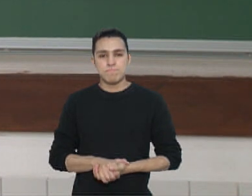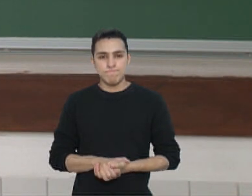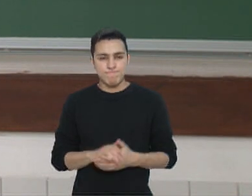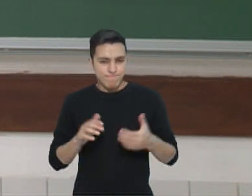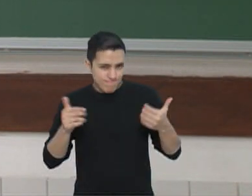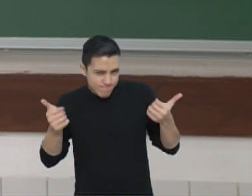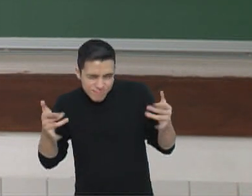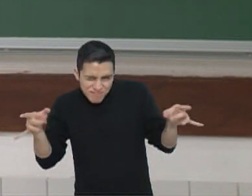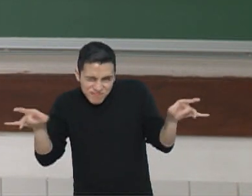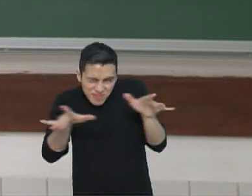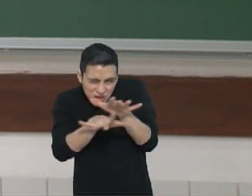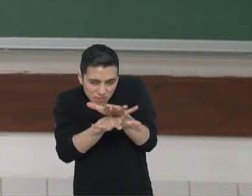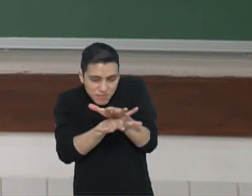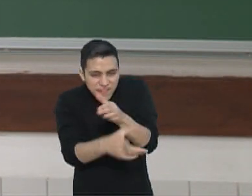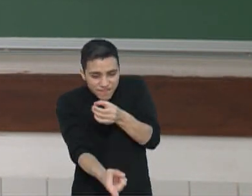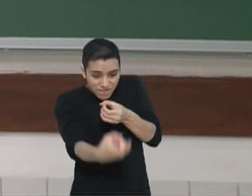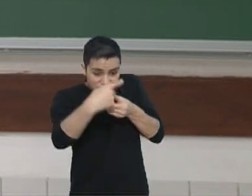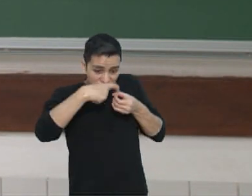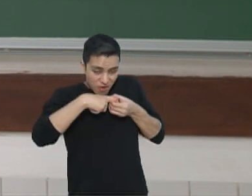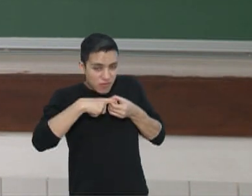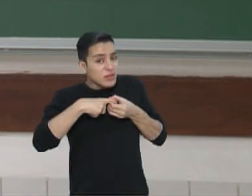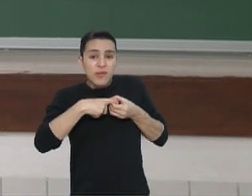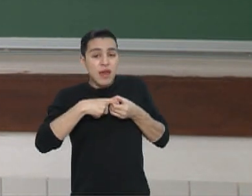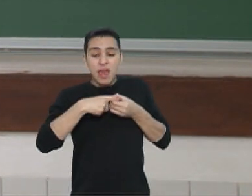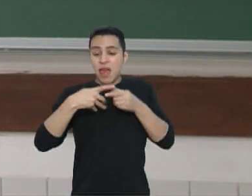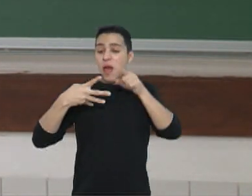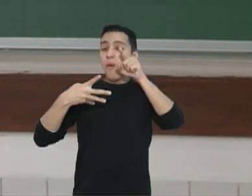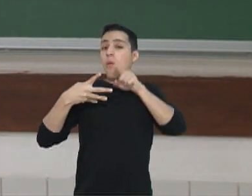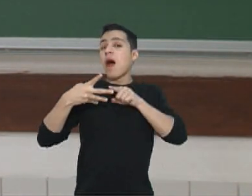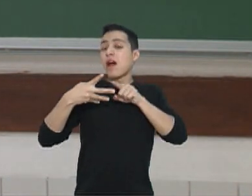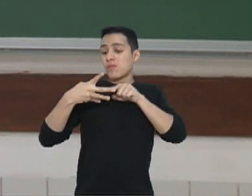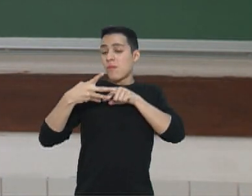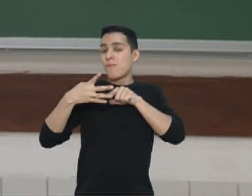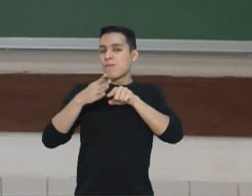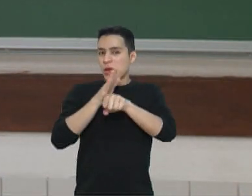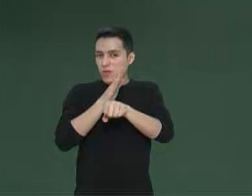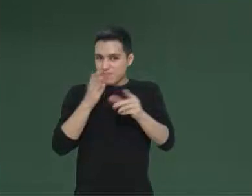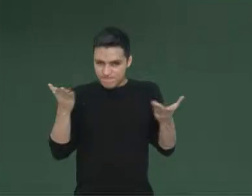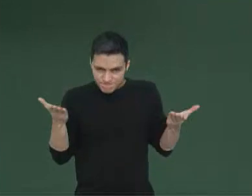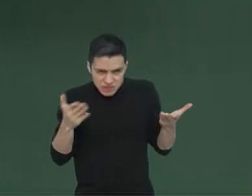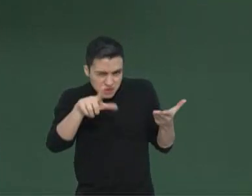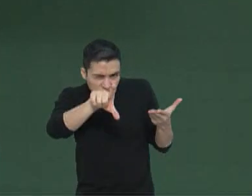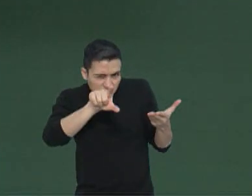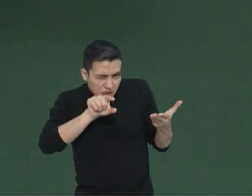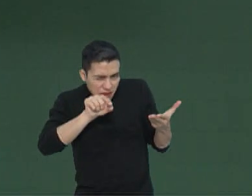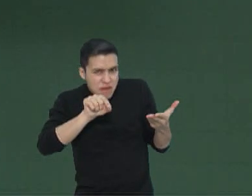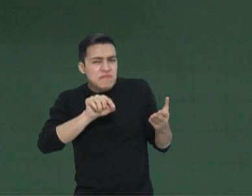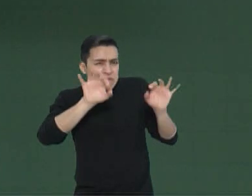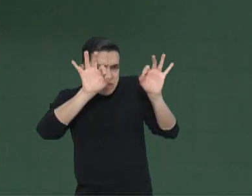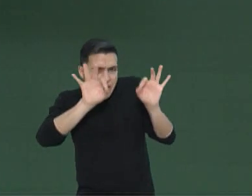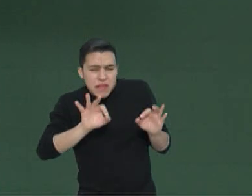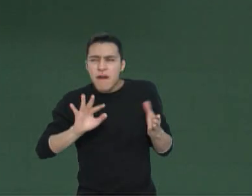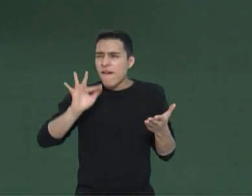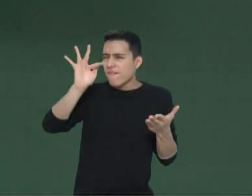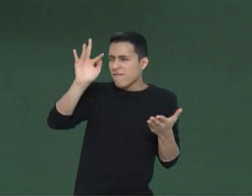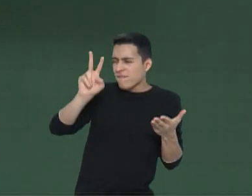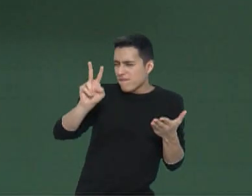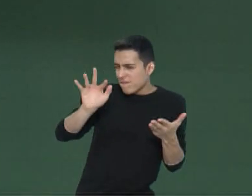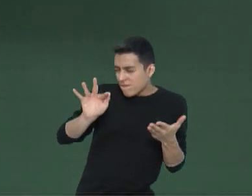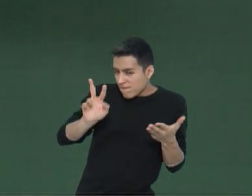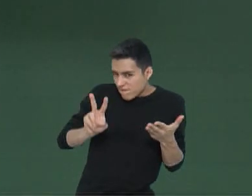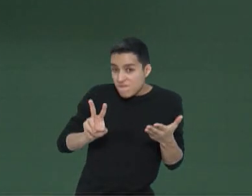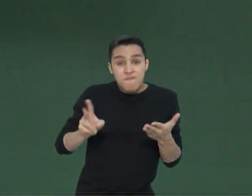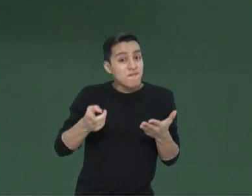Prontinho, retornando para o nosso quiz de número 4. Conseguiram marcar qual alternativa é verdadeira e qual é falsa? Vamos